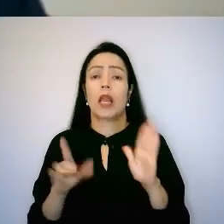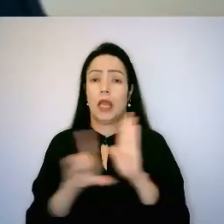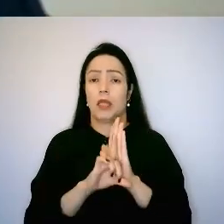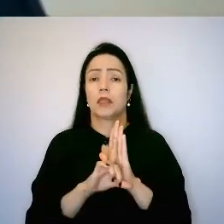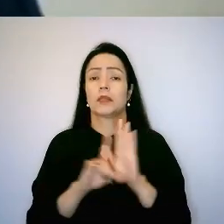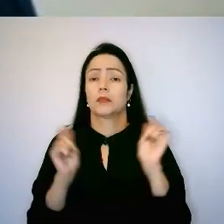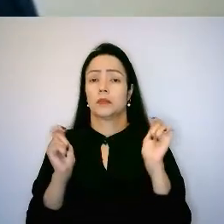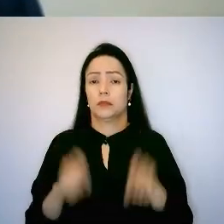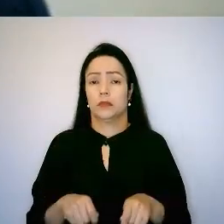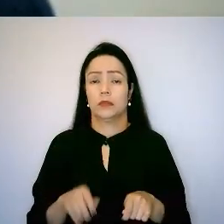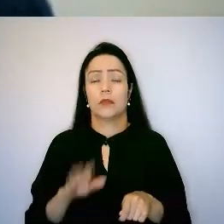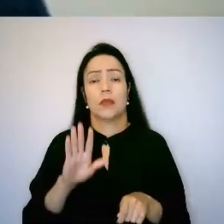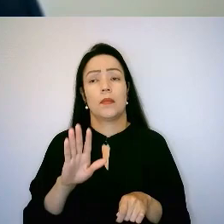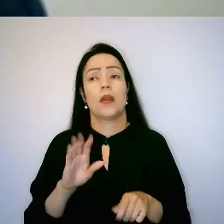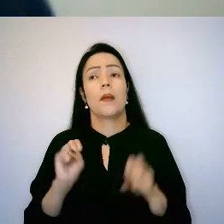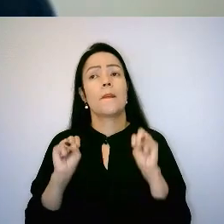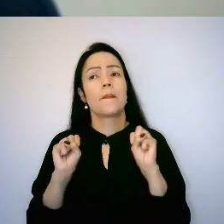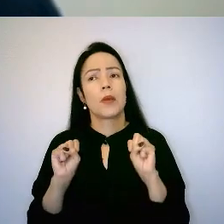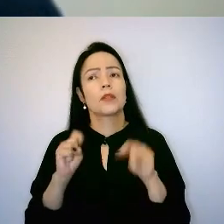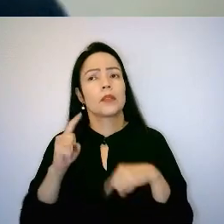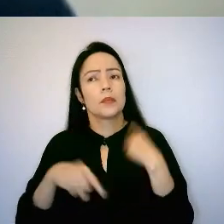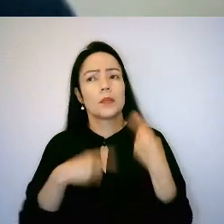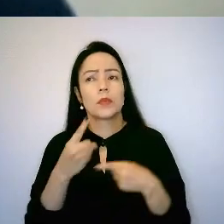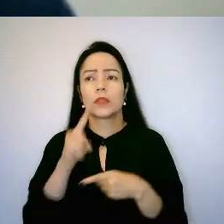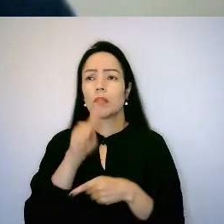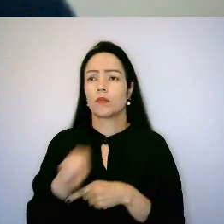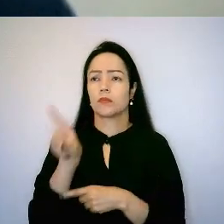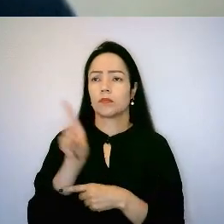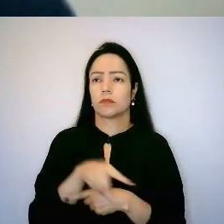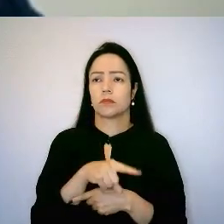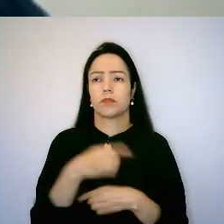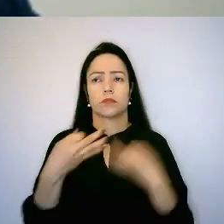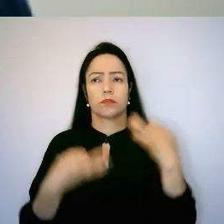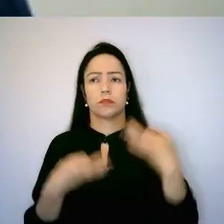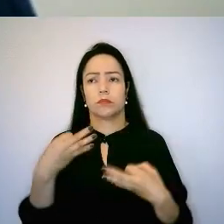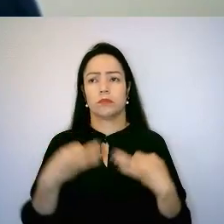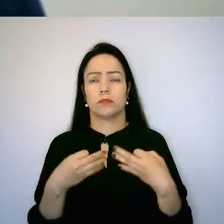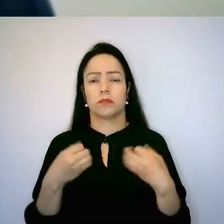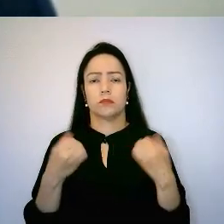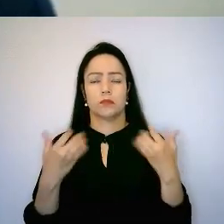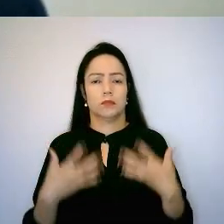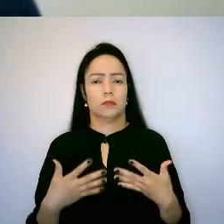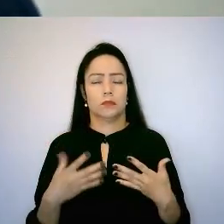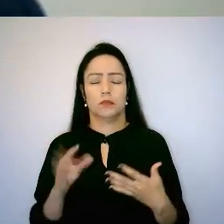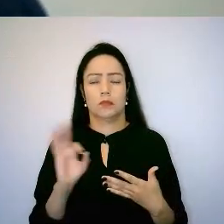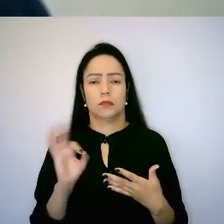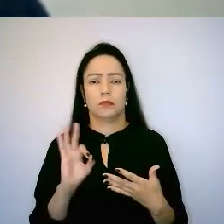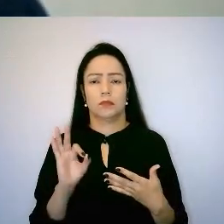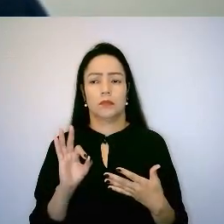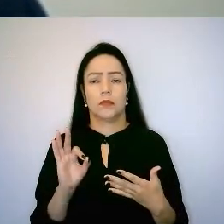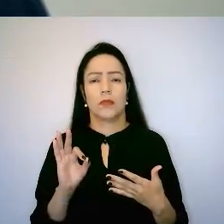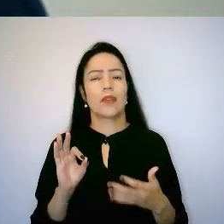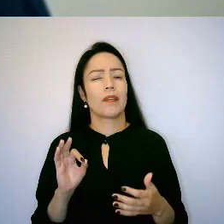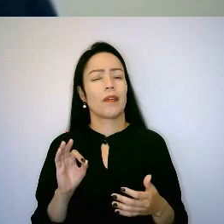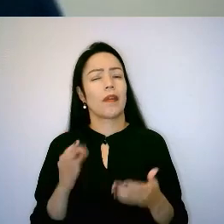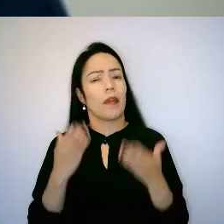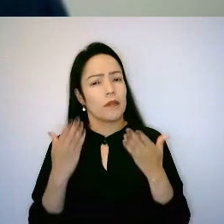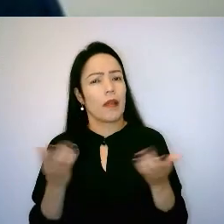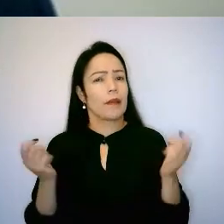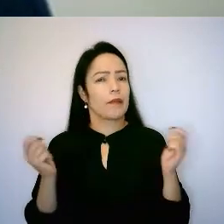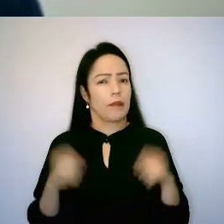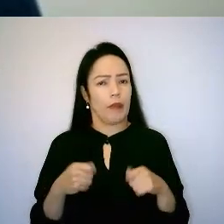seja passível de ser cancelada sem fundamentação jurídica é sobre essa possibilidade excelentes que eu gostaria de discutir hoje